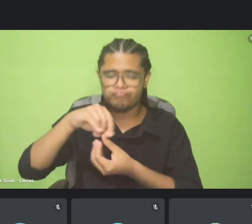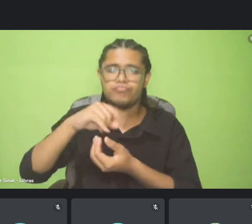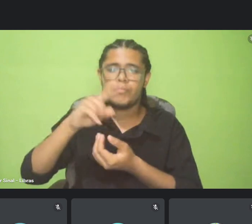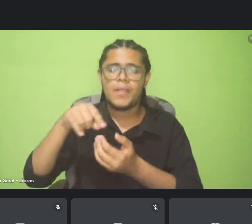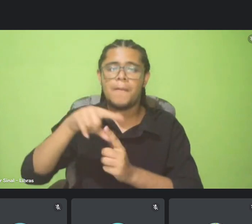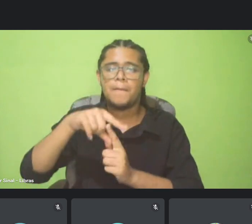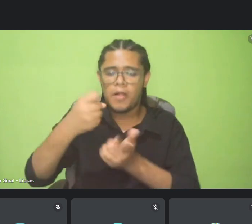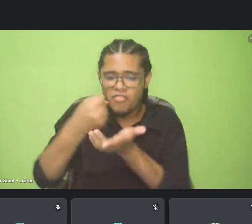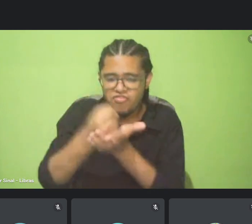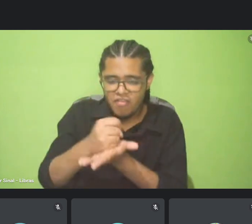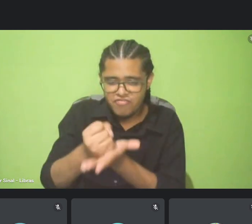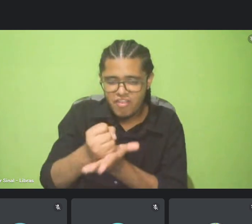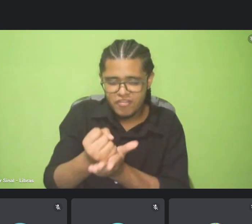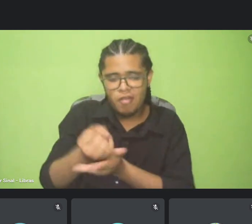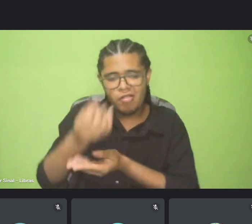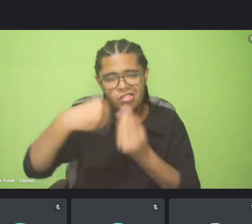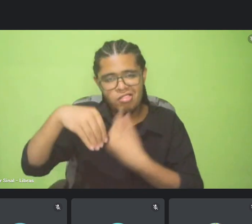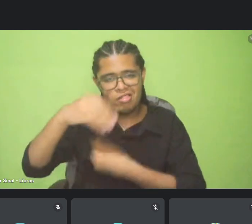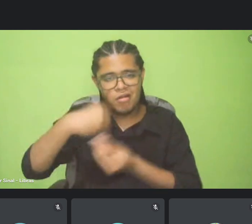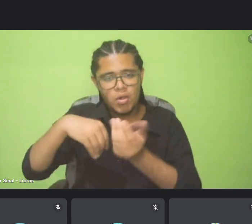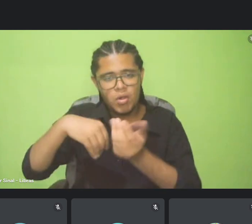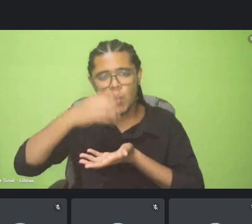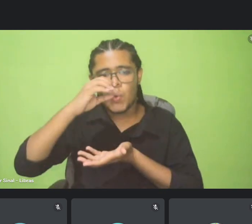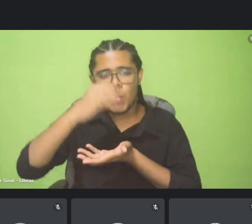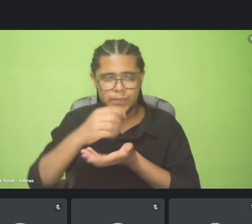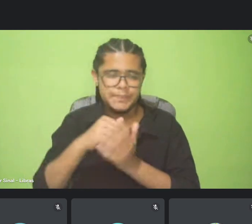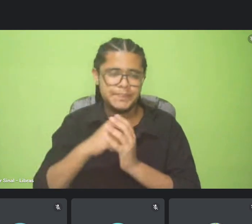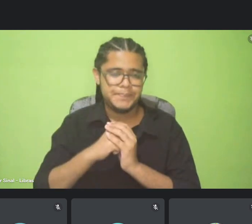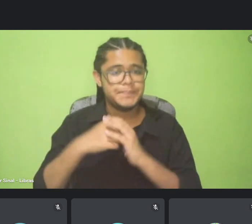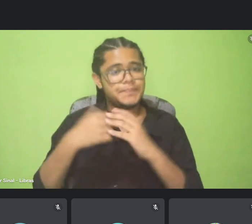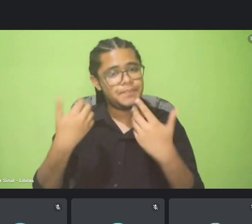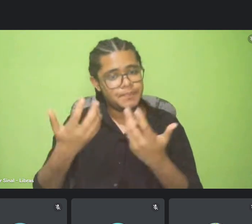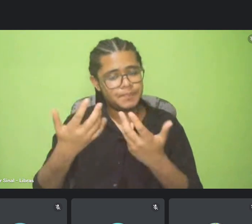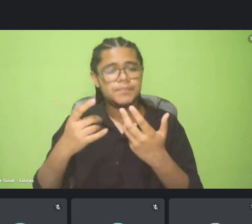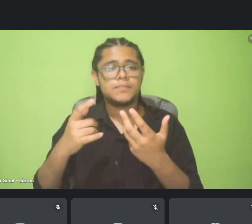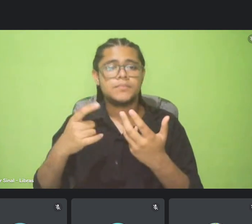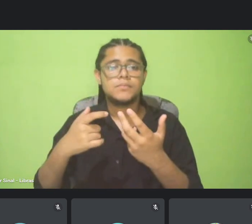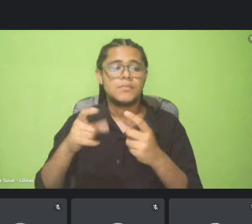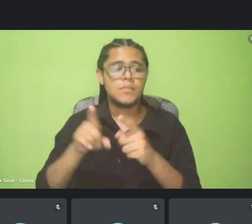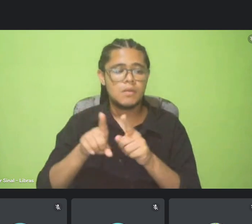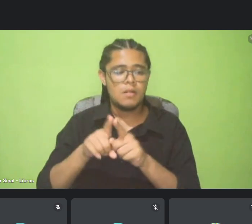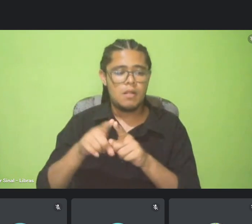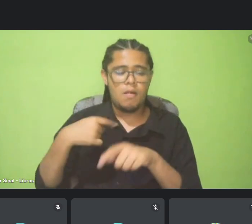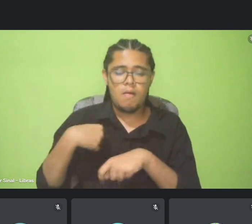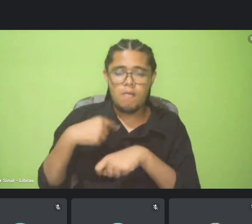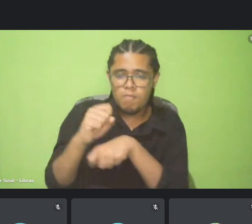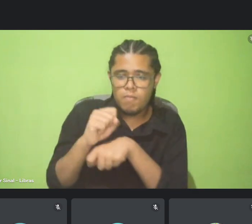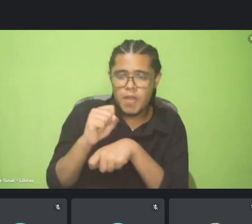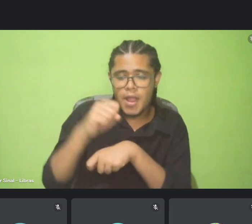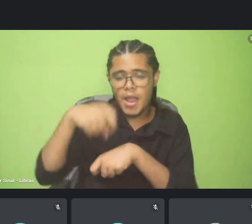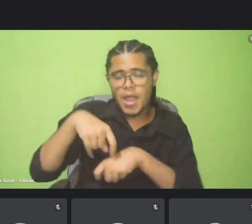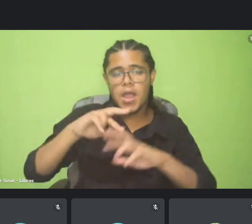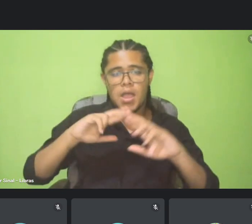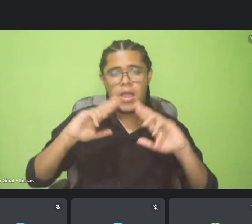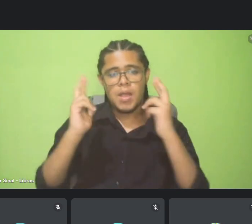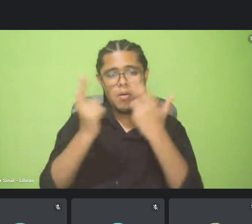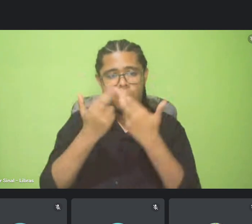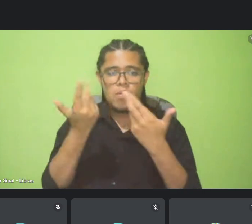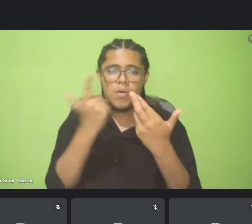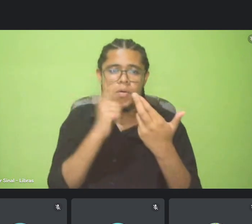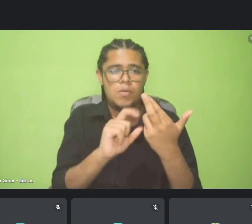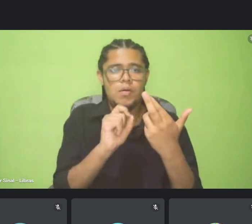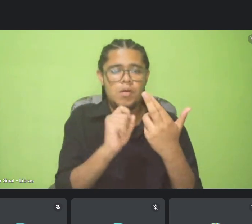O que a gente espera dessa, no caso, eu espero dessa reunião é que a gente possa sair daqui fortalecidos e